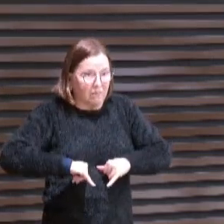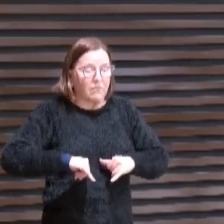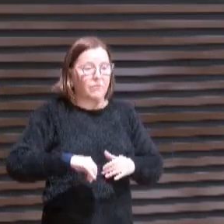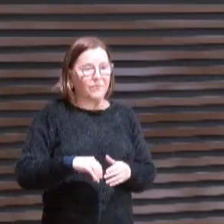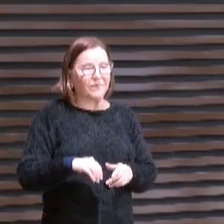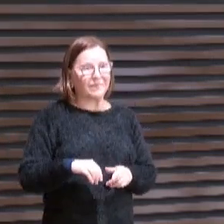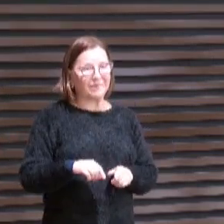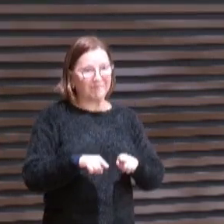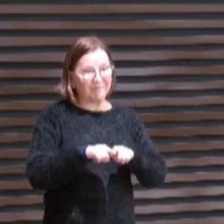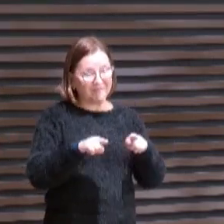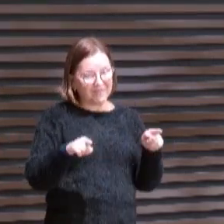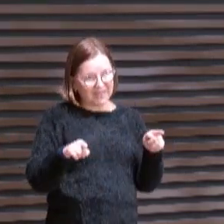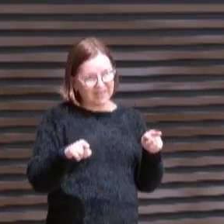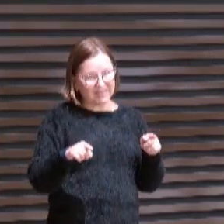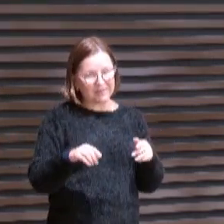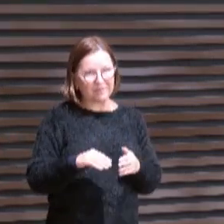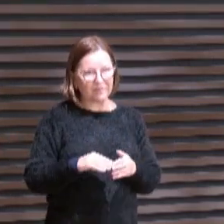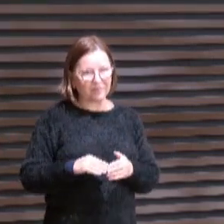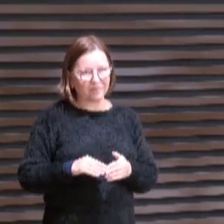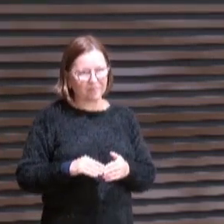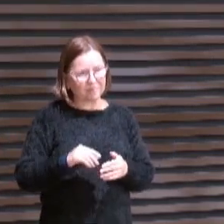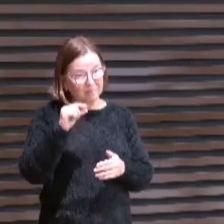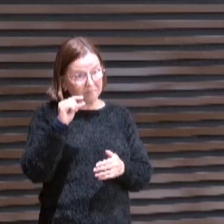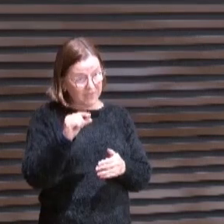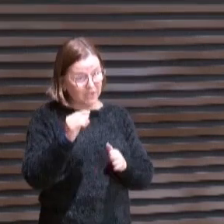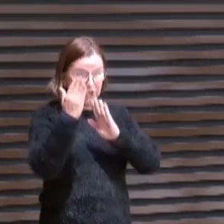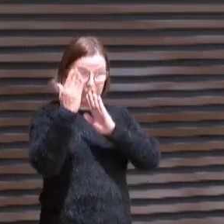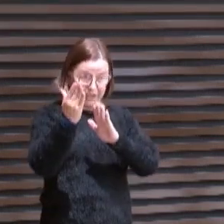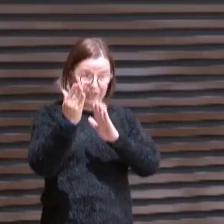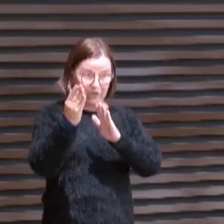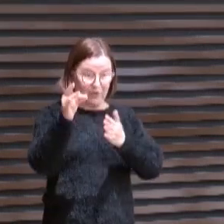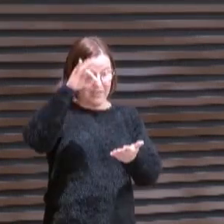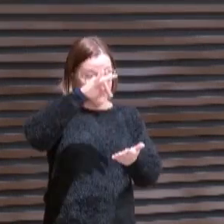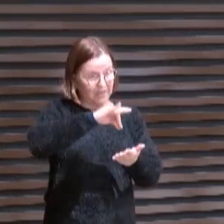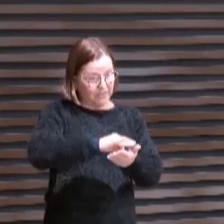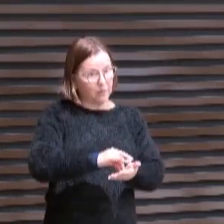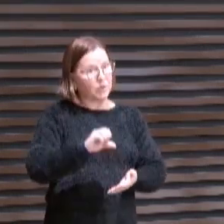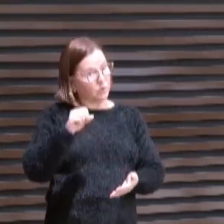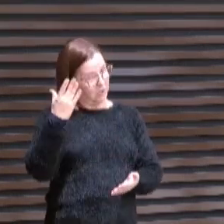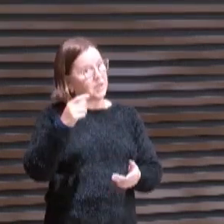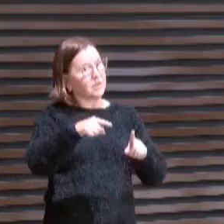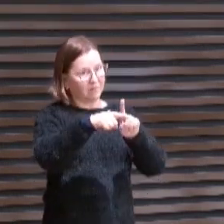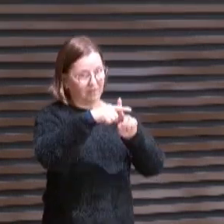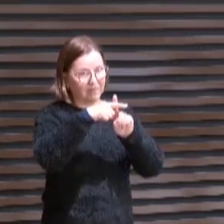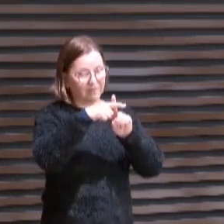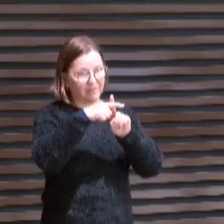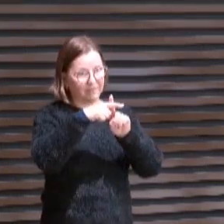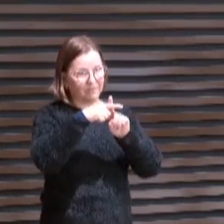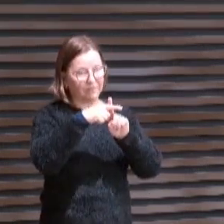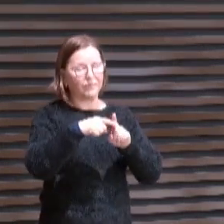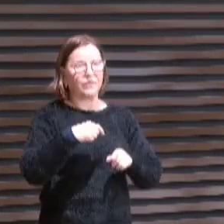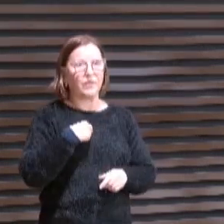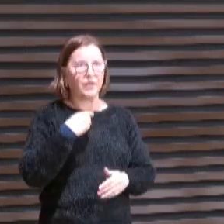Mas aquilo foi pequeno diante do que realmente foi a cruz. Eu fui